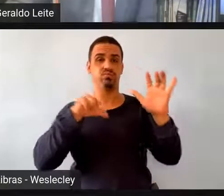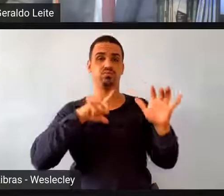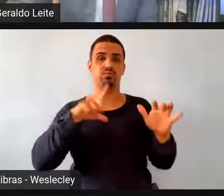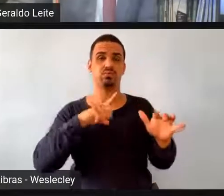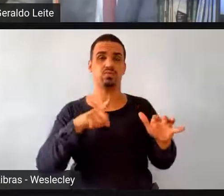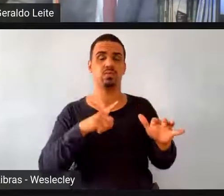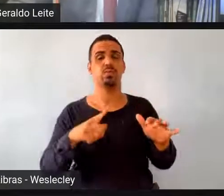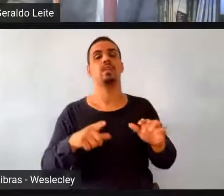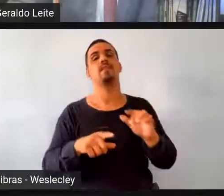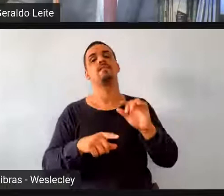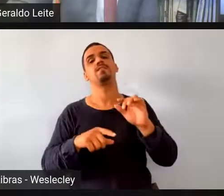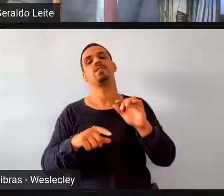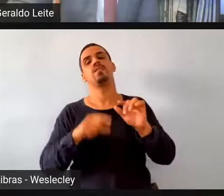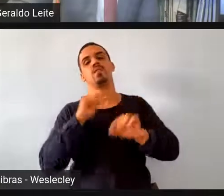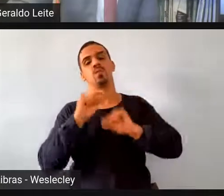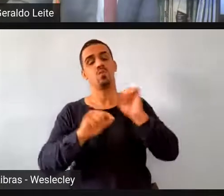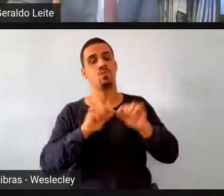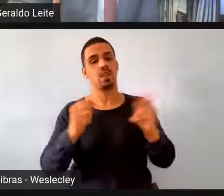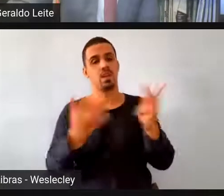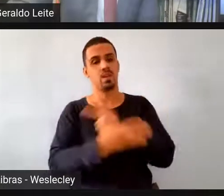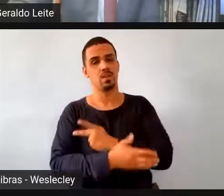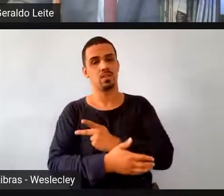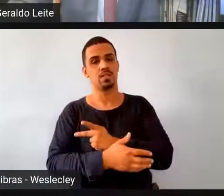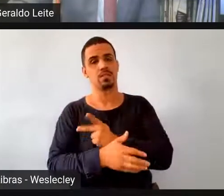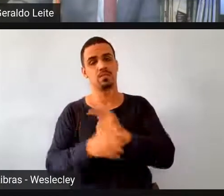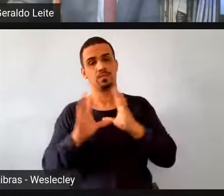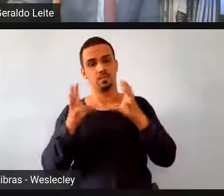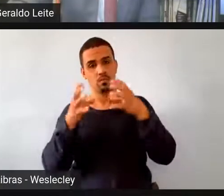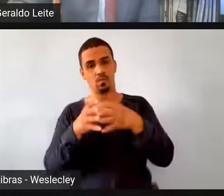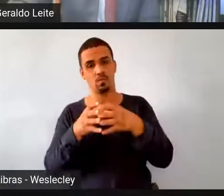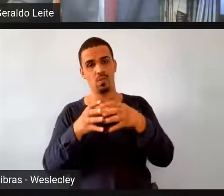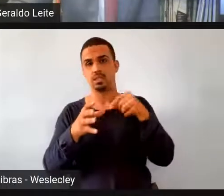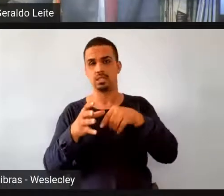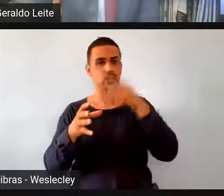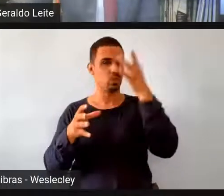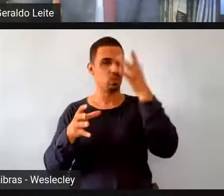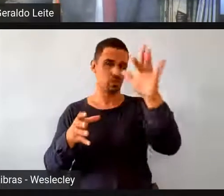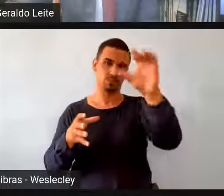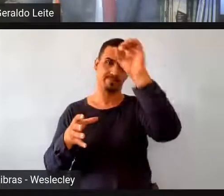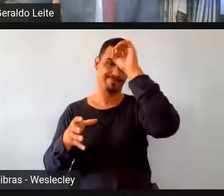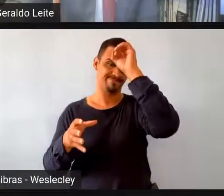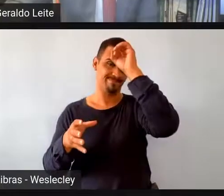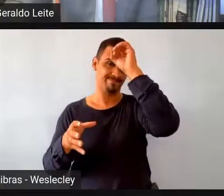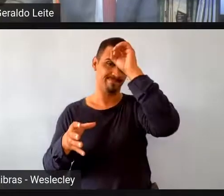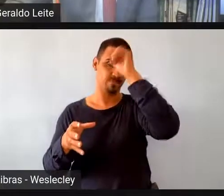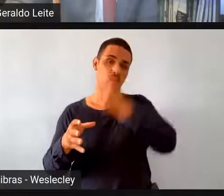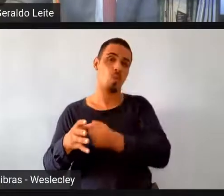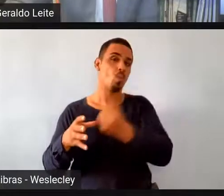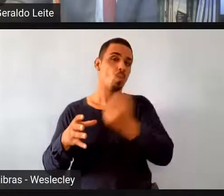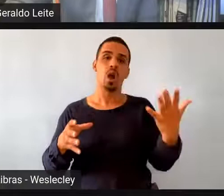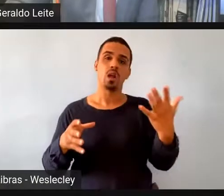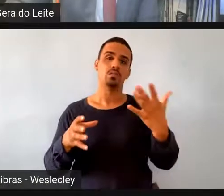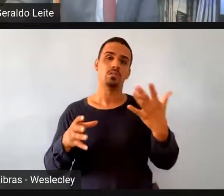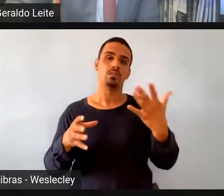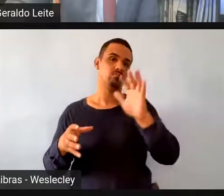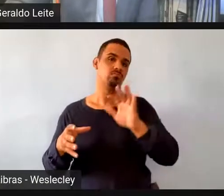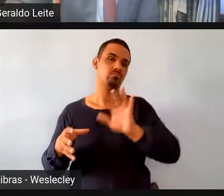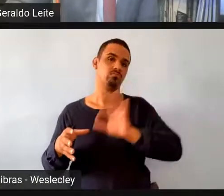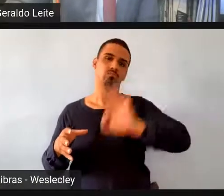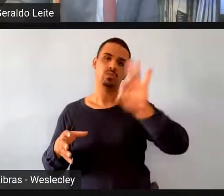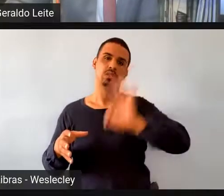referiu aqui, que ocorreu, parte dela, a gente nunca vai saber quanto dela, mas parte dela era